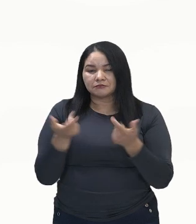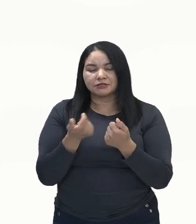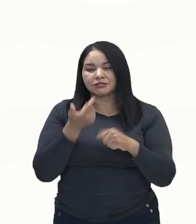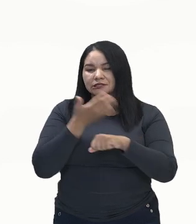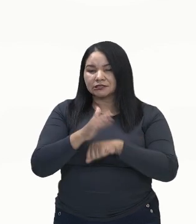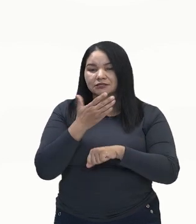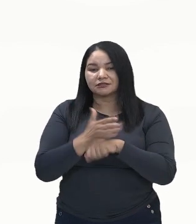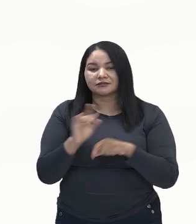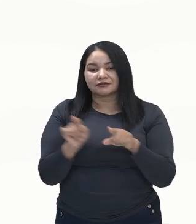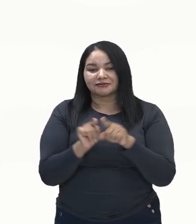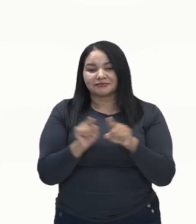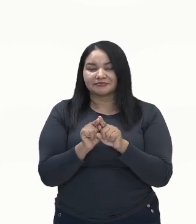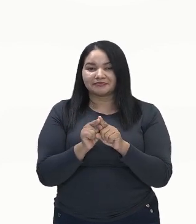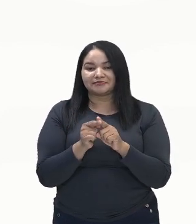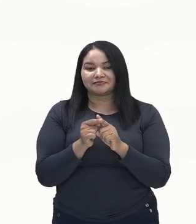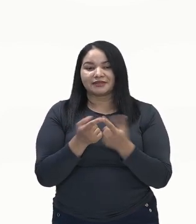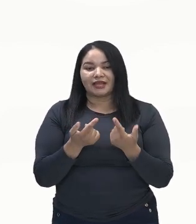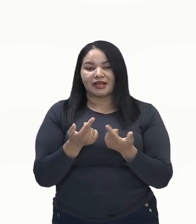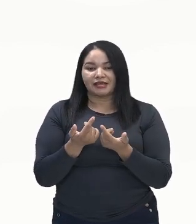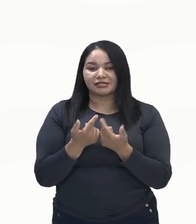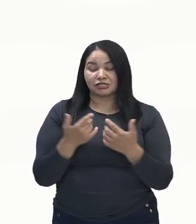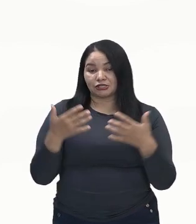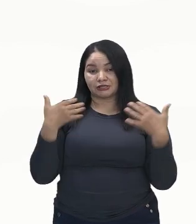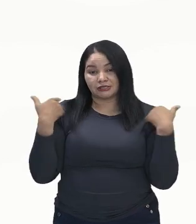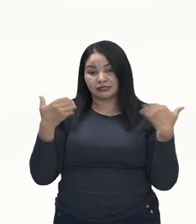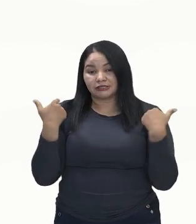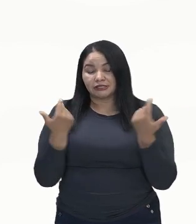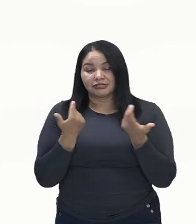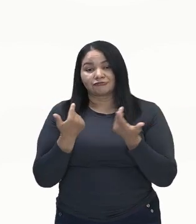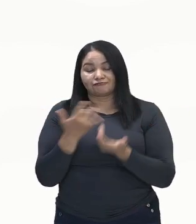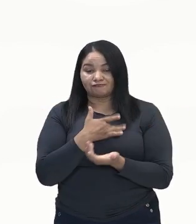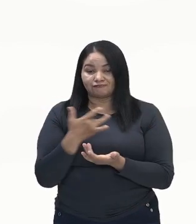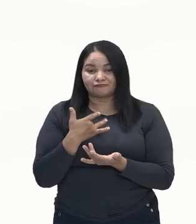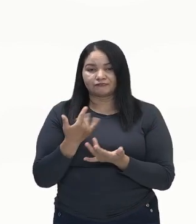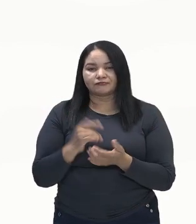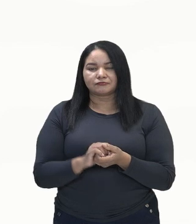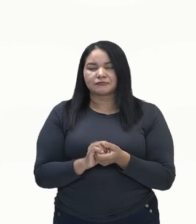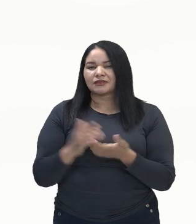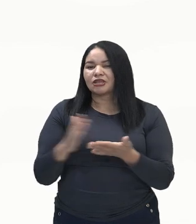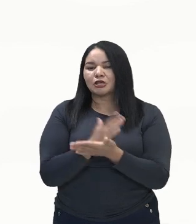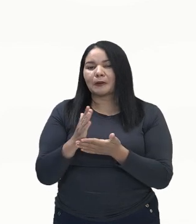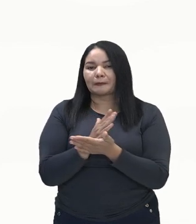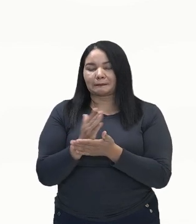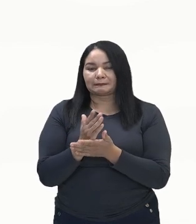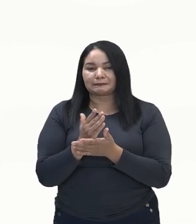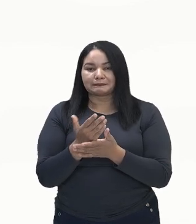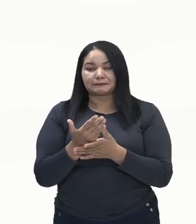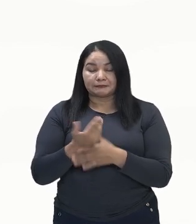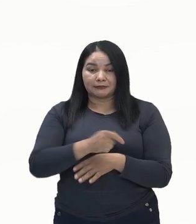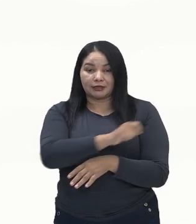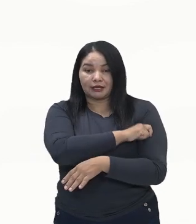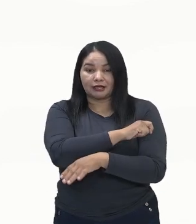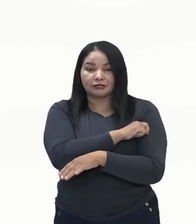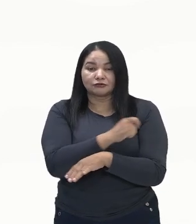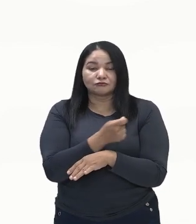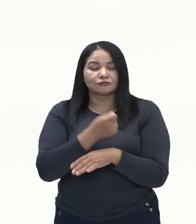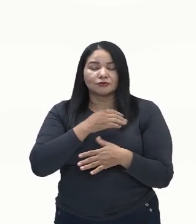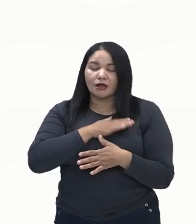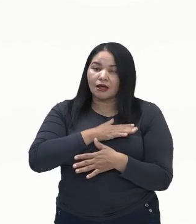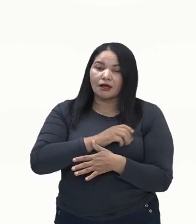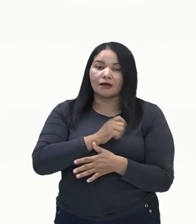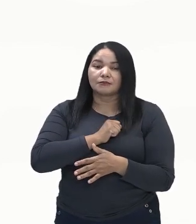alternativas saudáveis de lazer. Isso é muito importante, tá, turma? Às vezes o aluno ele tem uma aptidão muito grande pelo esporte, em fazer